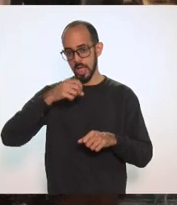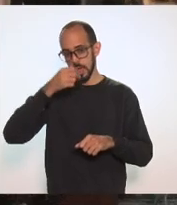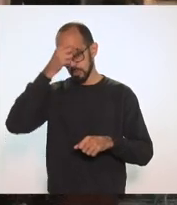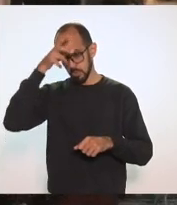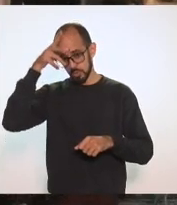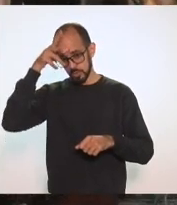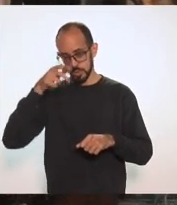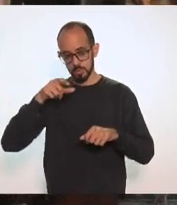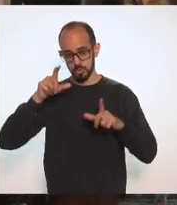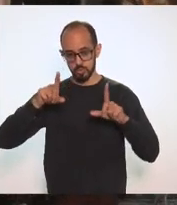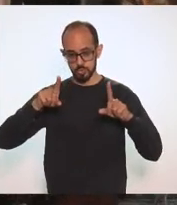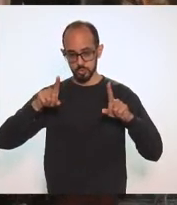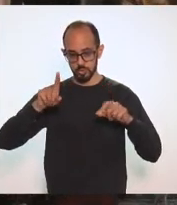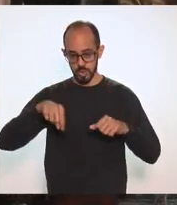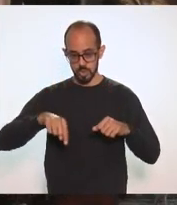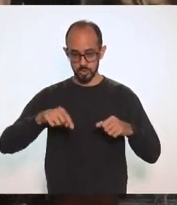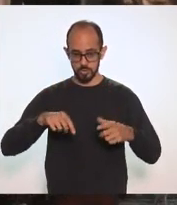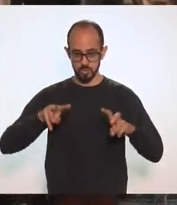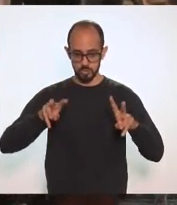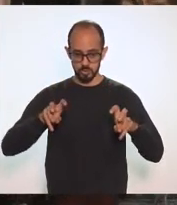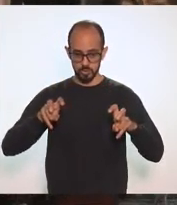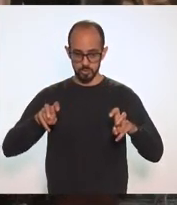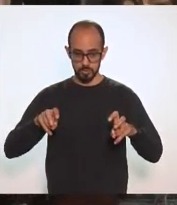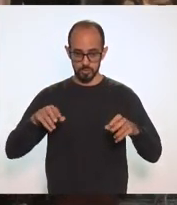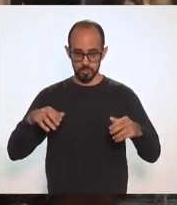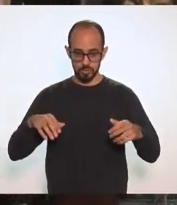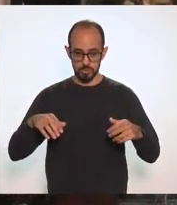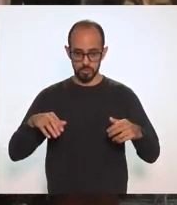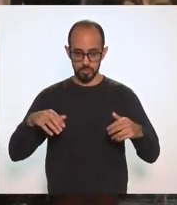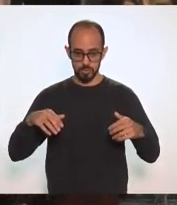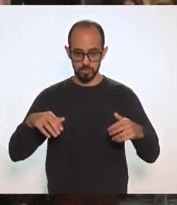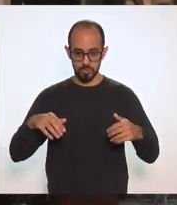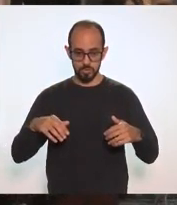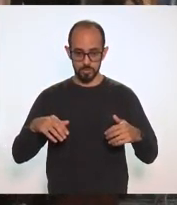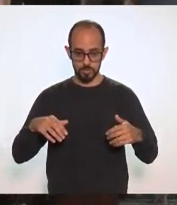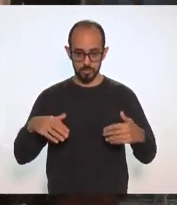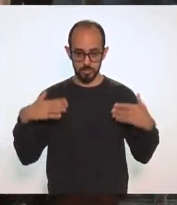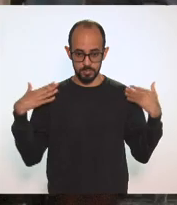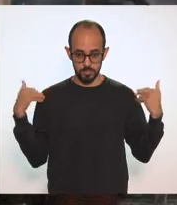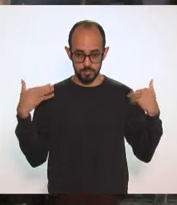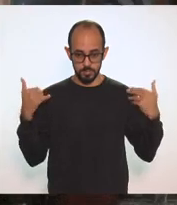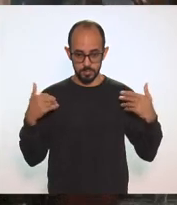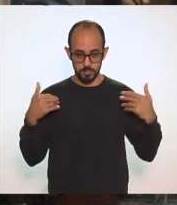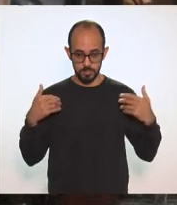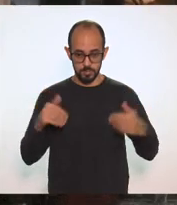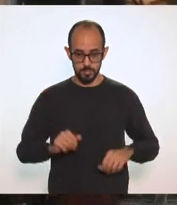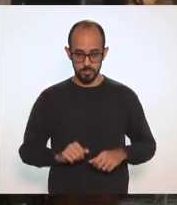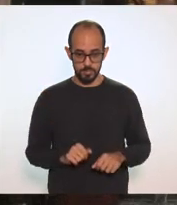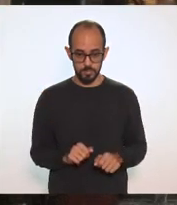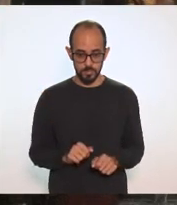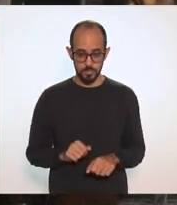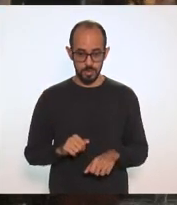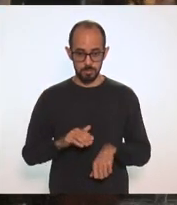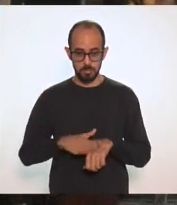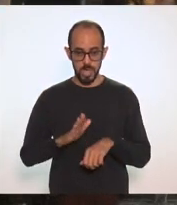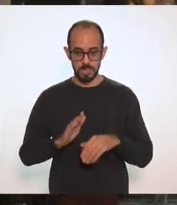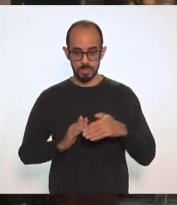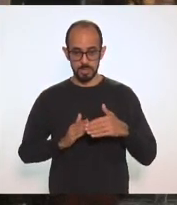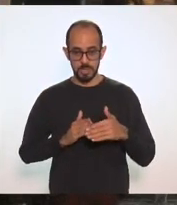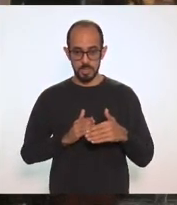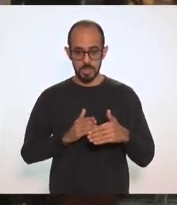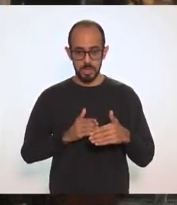lazer, que é assim que presidente, é a Constituição. Excepcionaríamos a medida mais restritiva no parágrafo